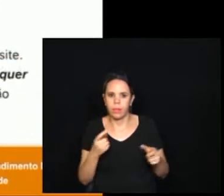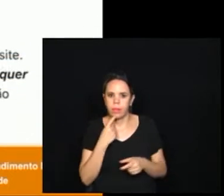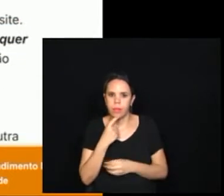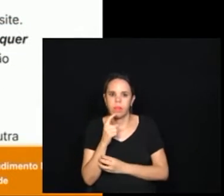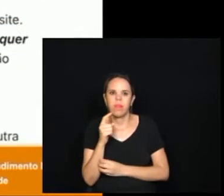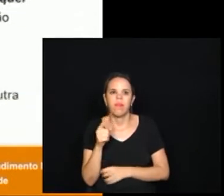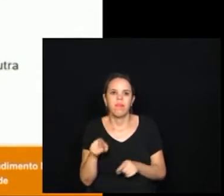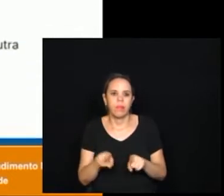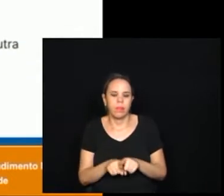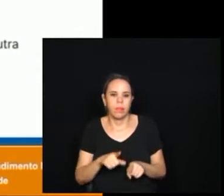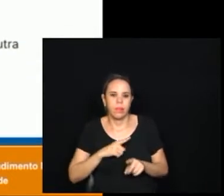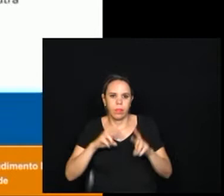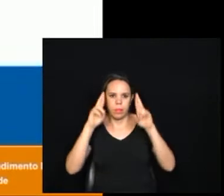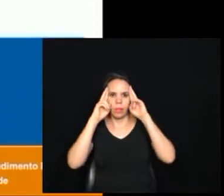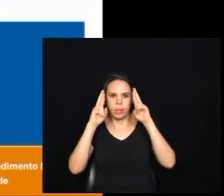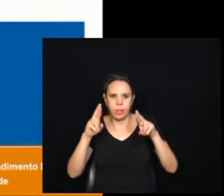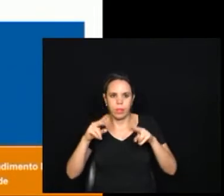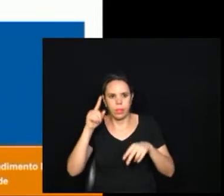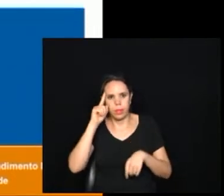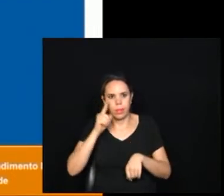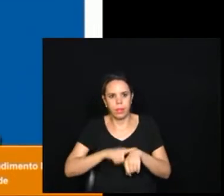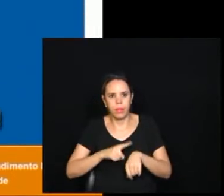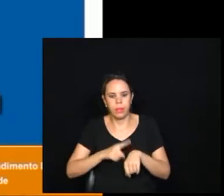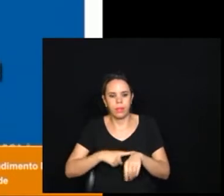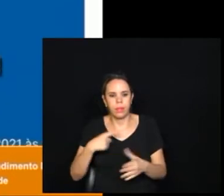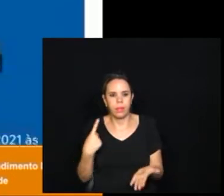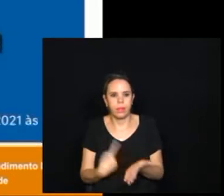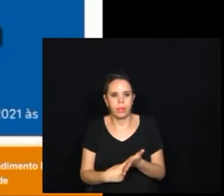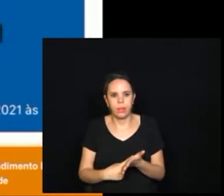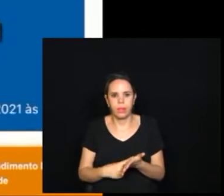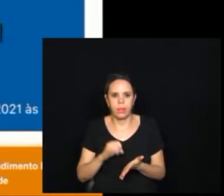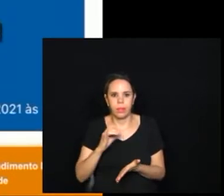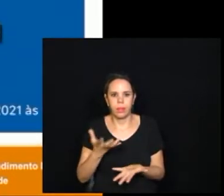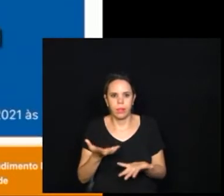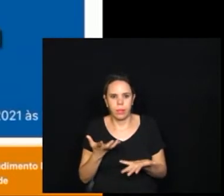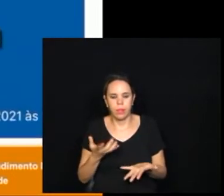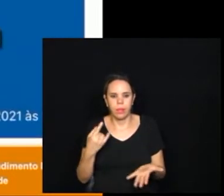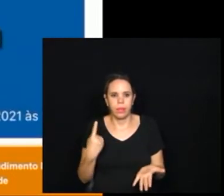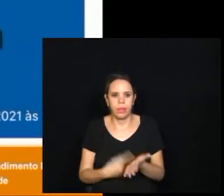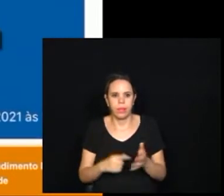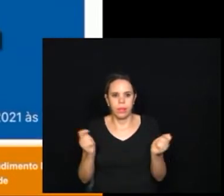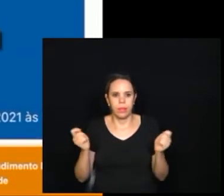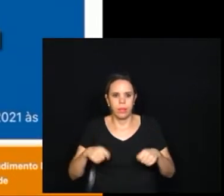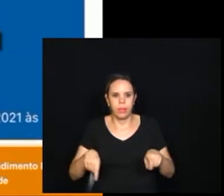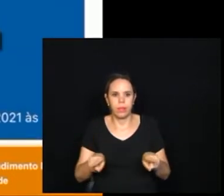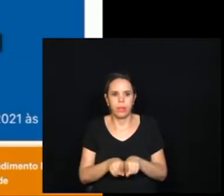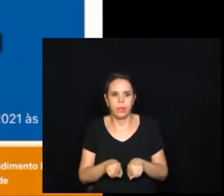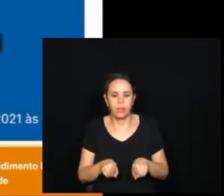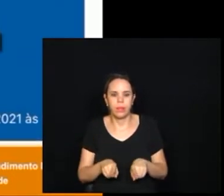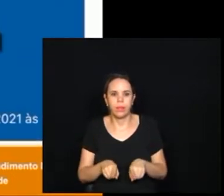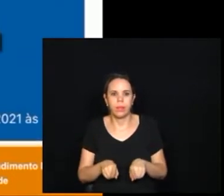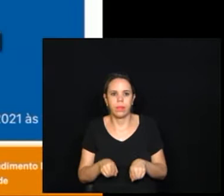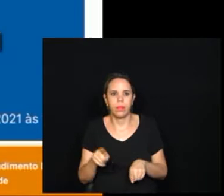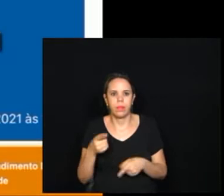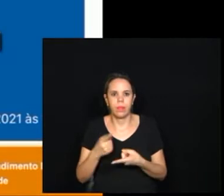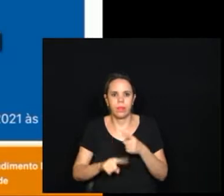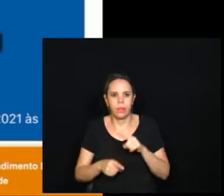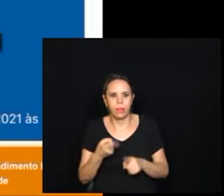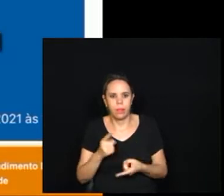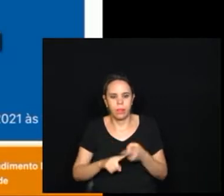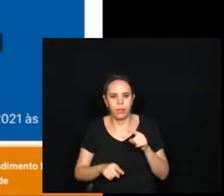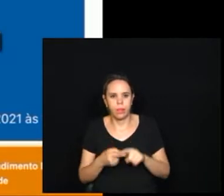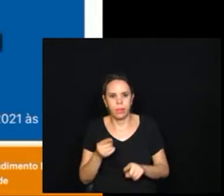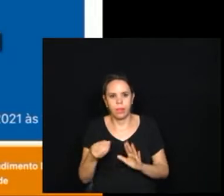mas aí tem que respeitar dia e horário marcado. Caso queira reagendar, é possível também. E de acordo com